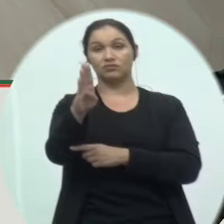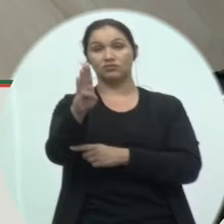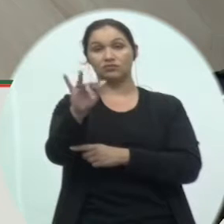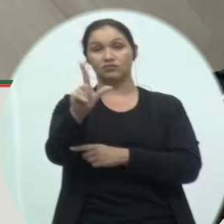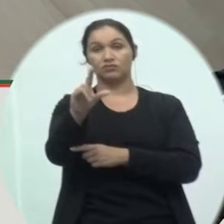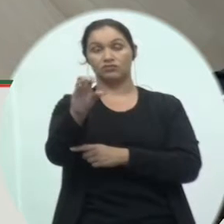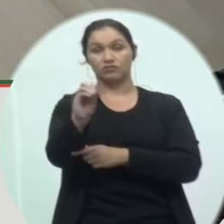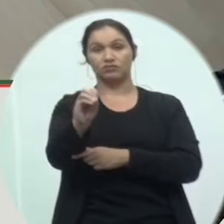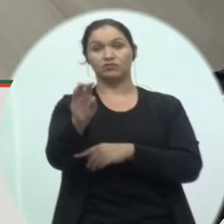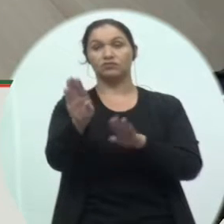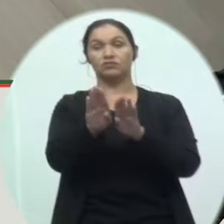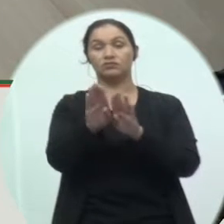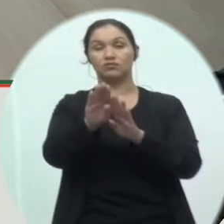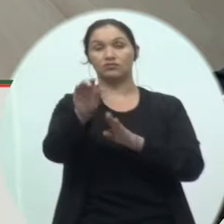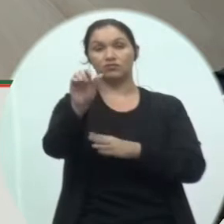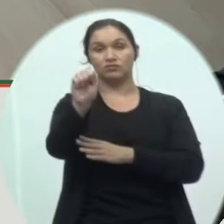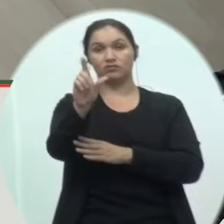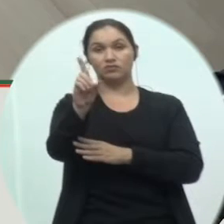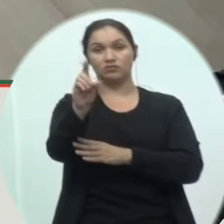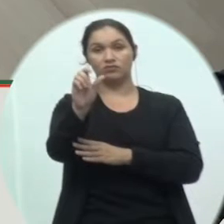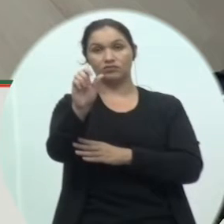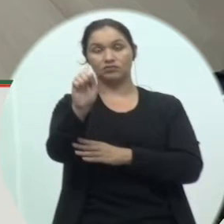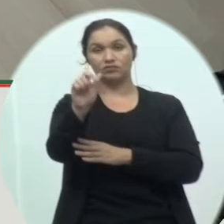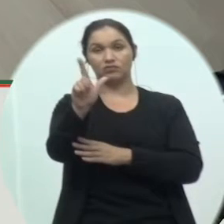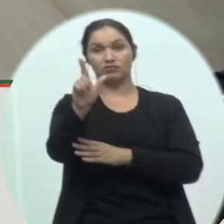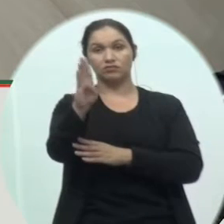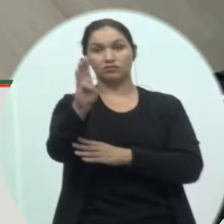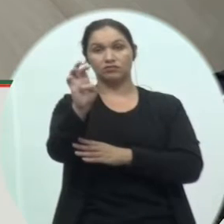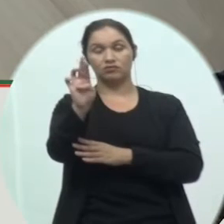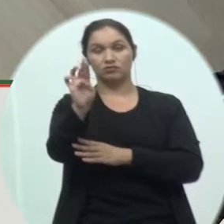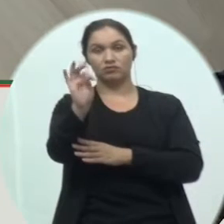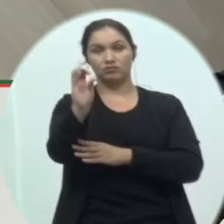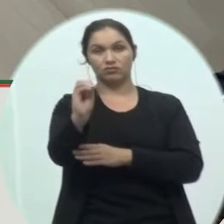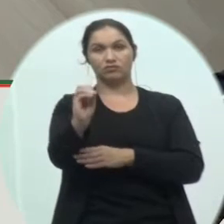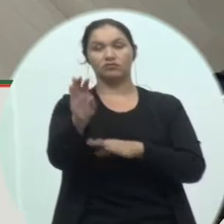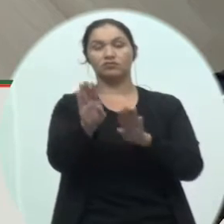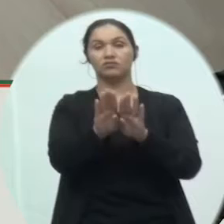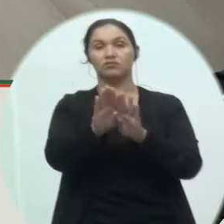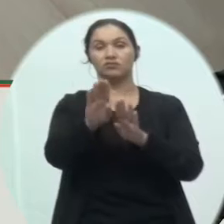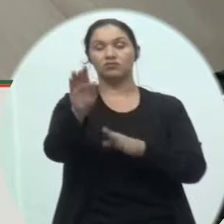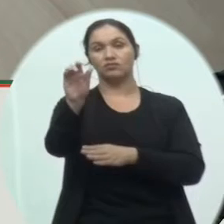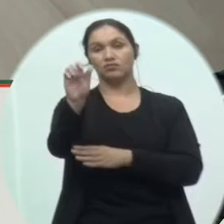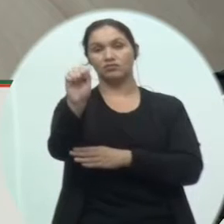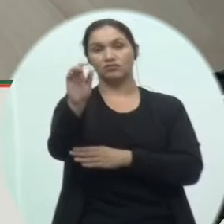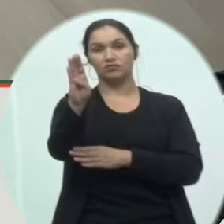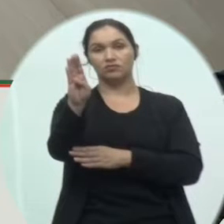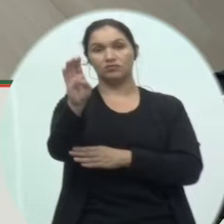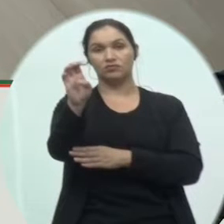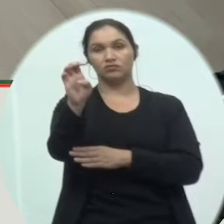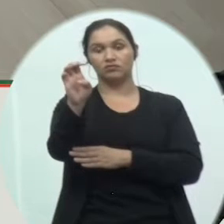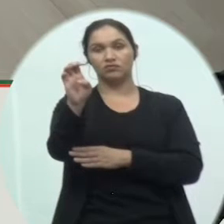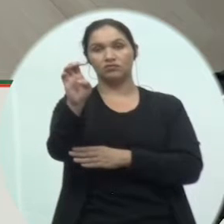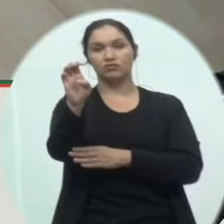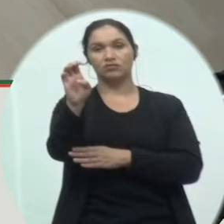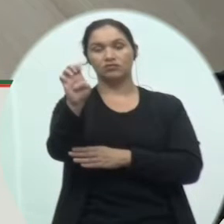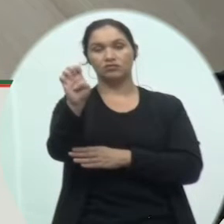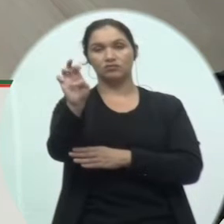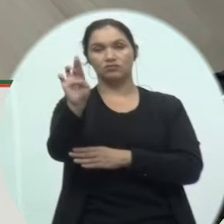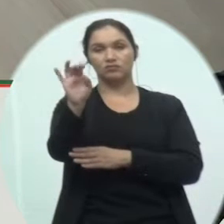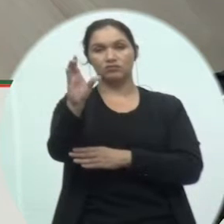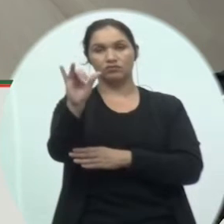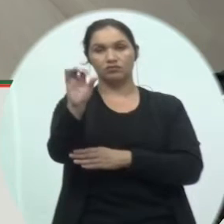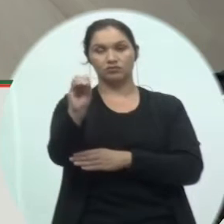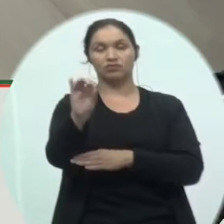Abílio Câmara, Adalberto Braglia, Atílio Bristotti e Abércio Silva. E para diáconos,